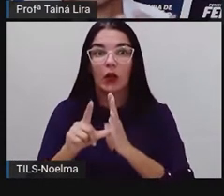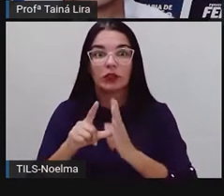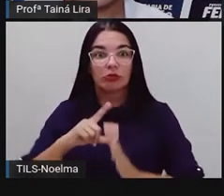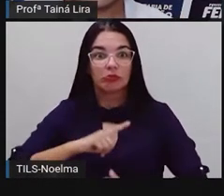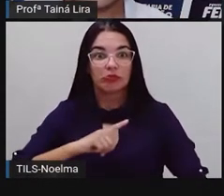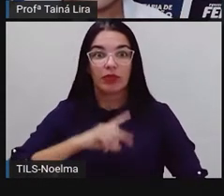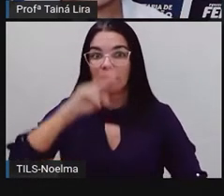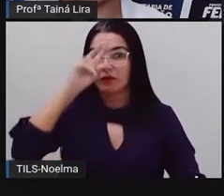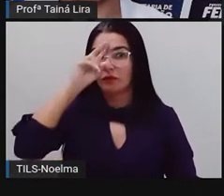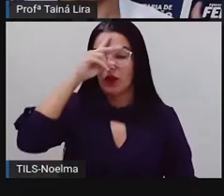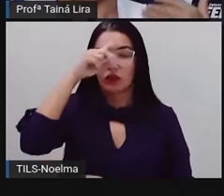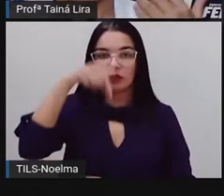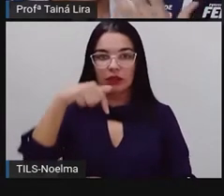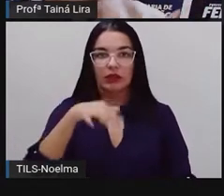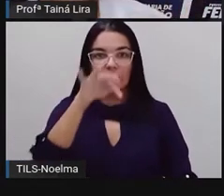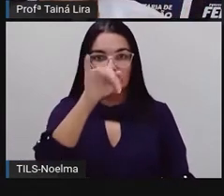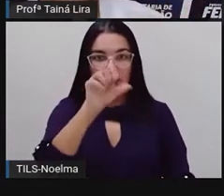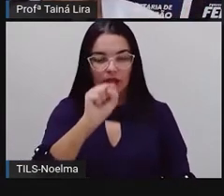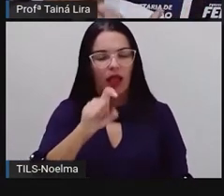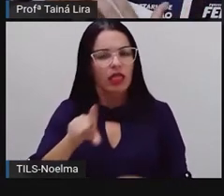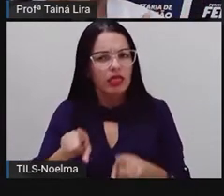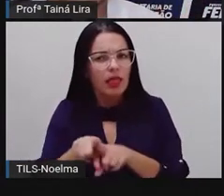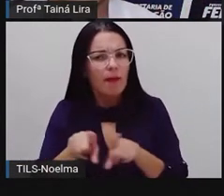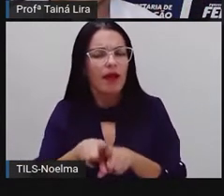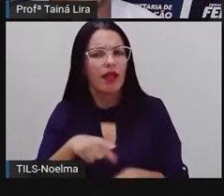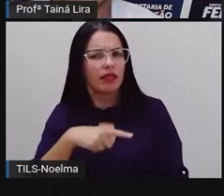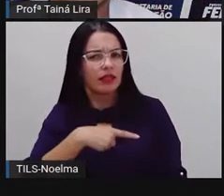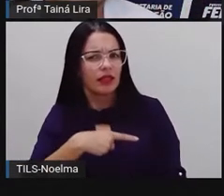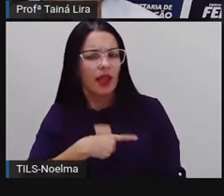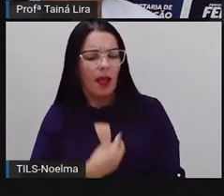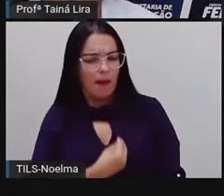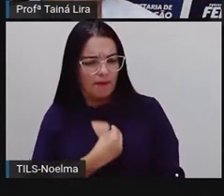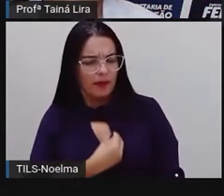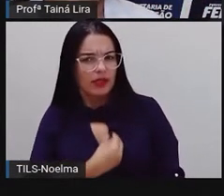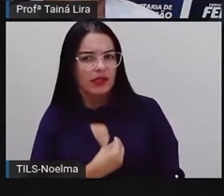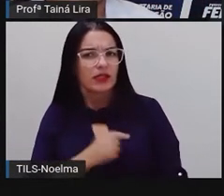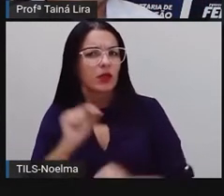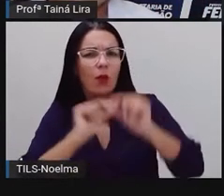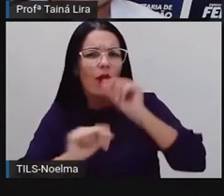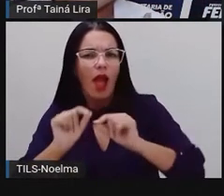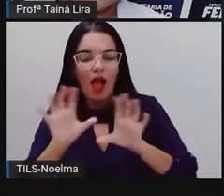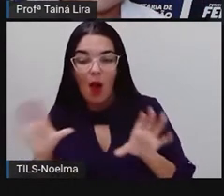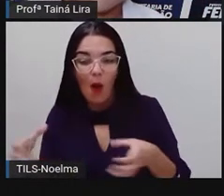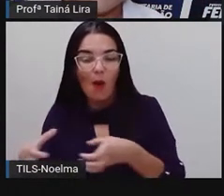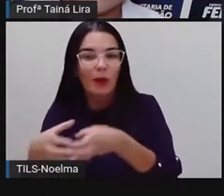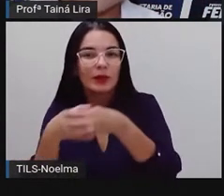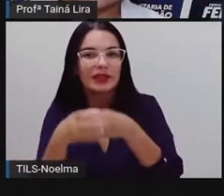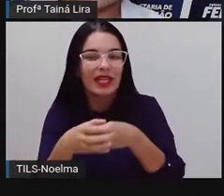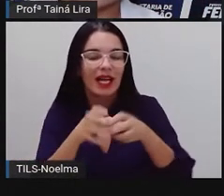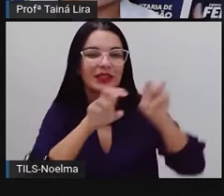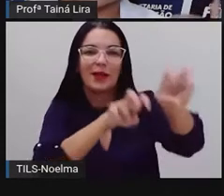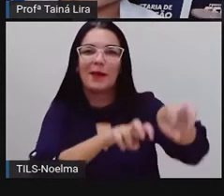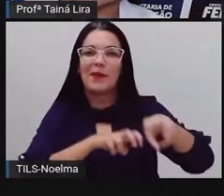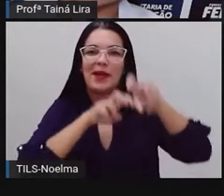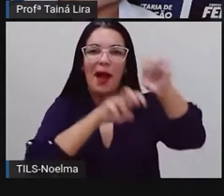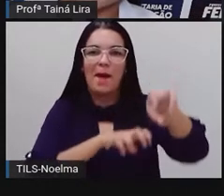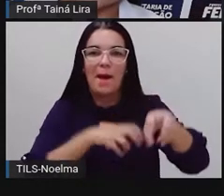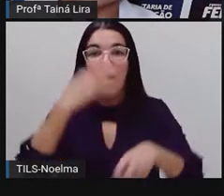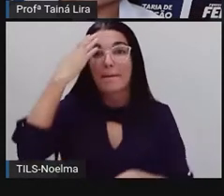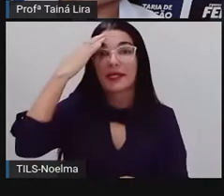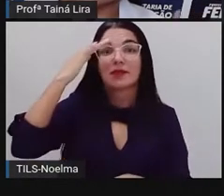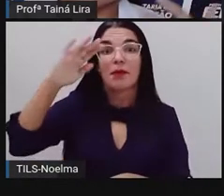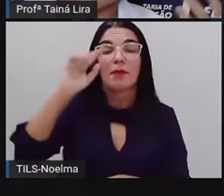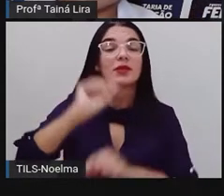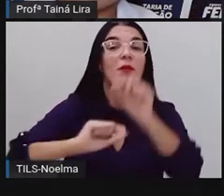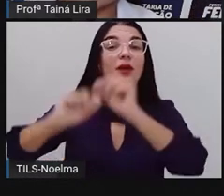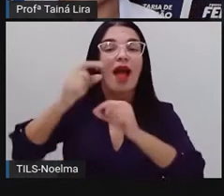mas nós também temos aí a presença da comunidade Rural tá bom Principalmente aí olha lá